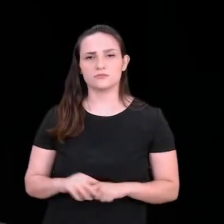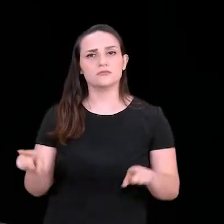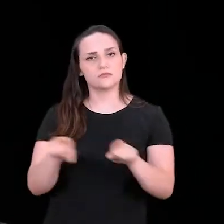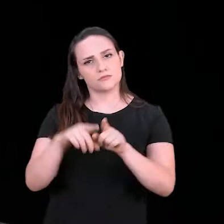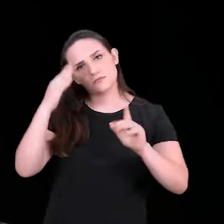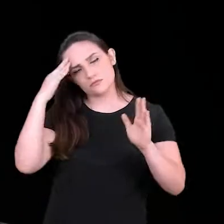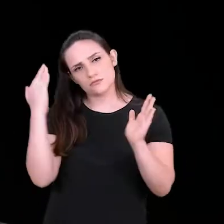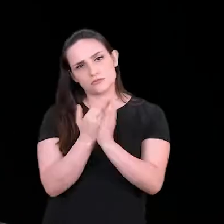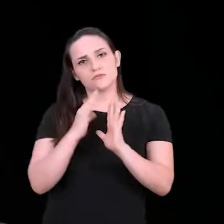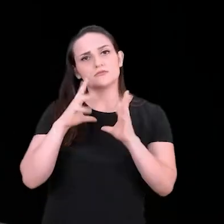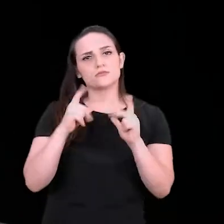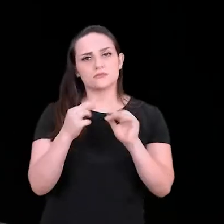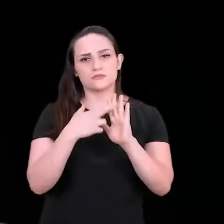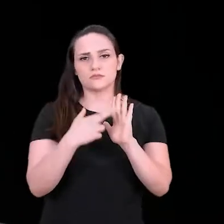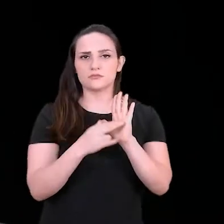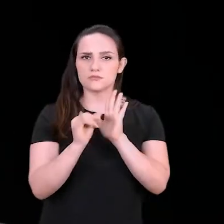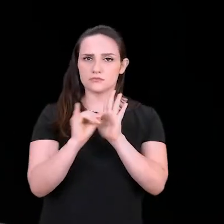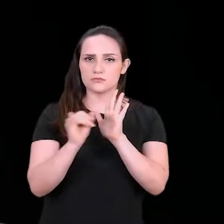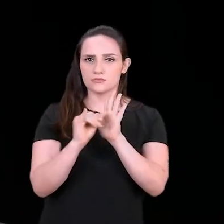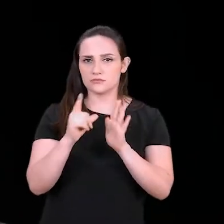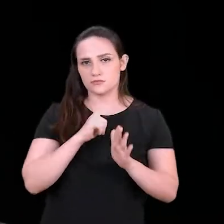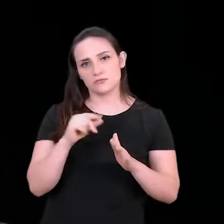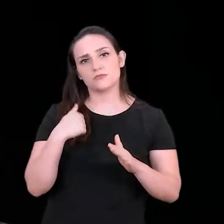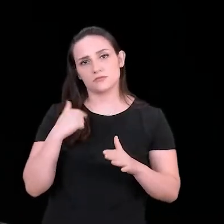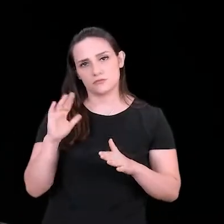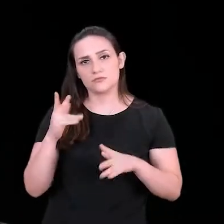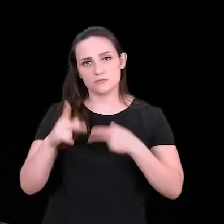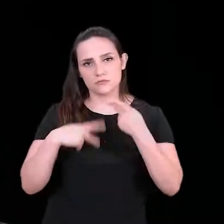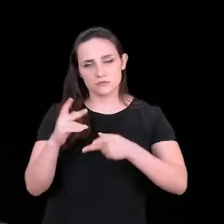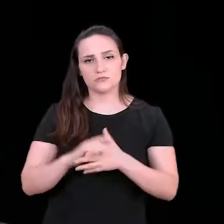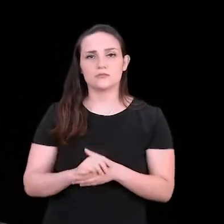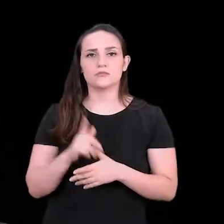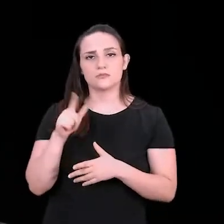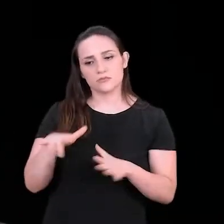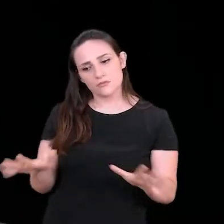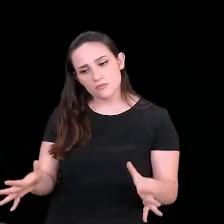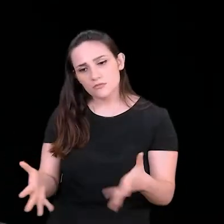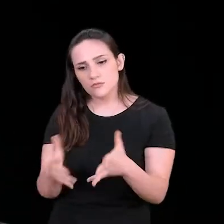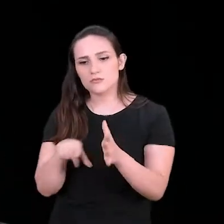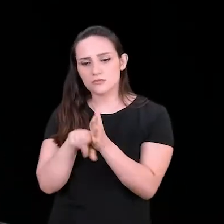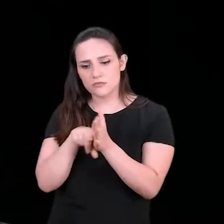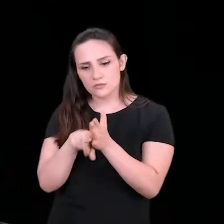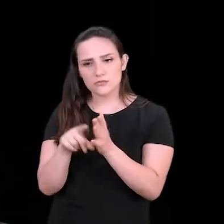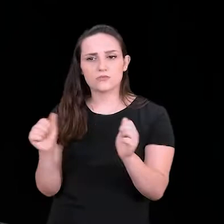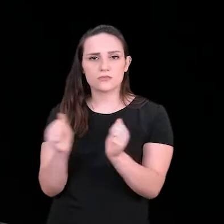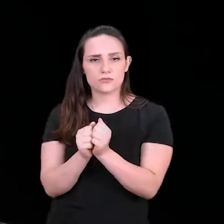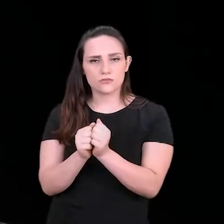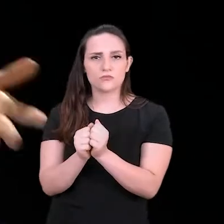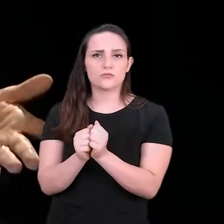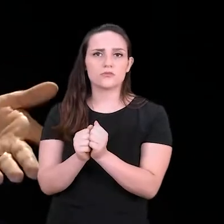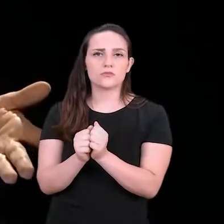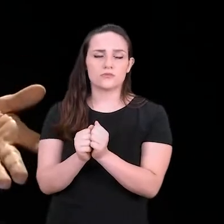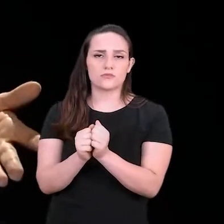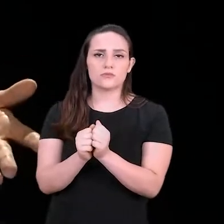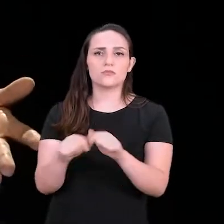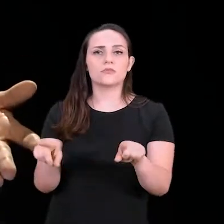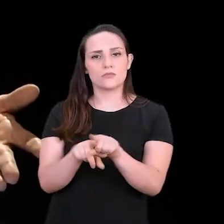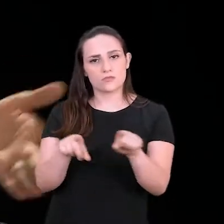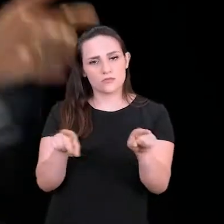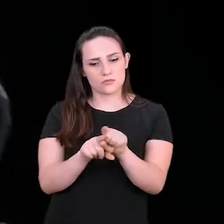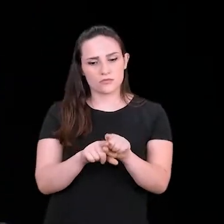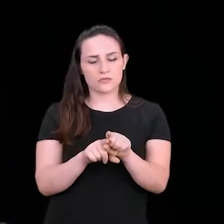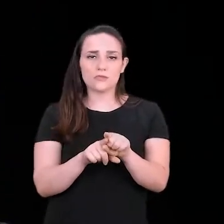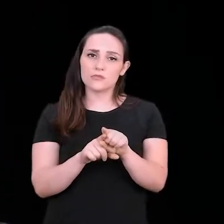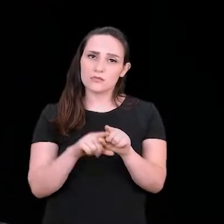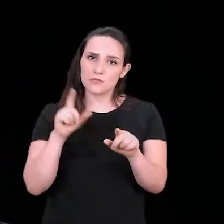e requisitos que o edital traz, como por exemplo, né, já disse, fomentar a pesquisa junto à